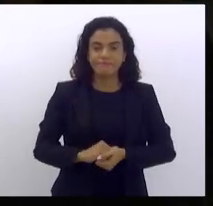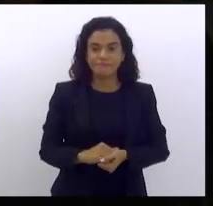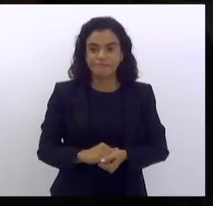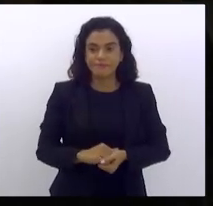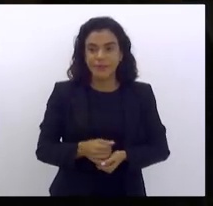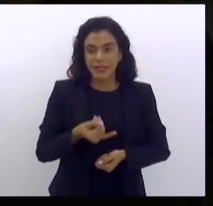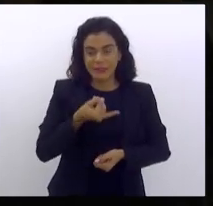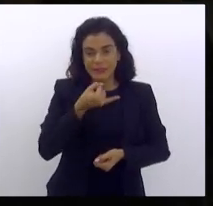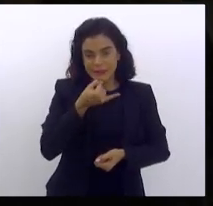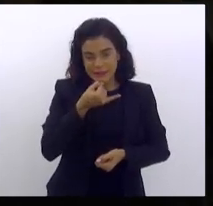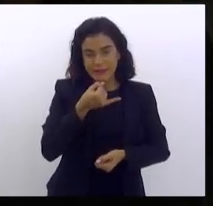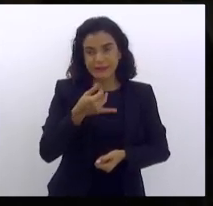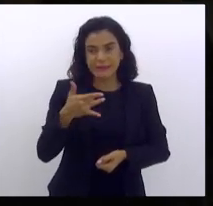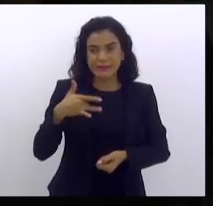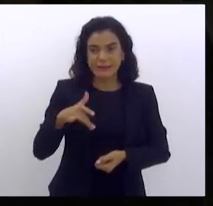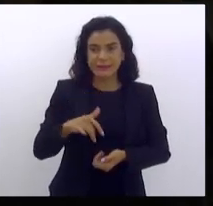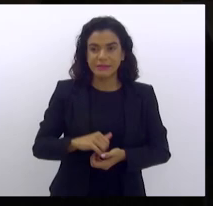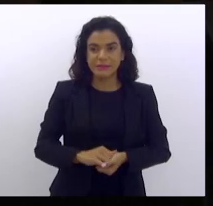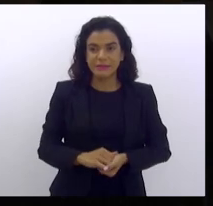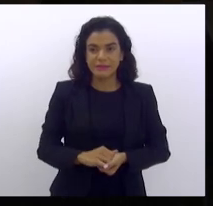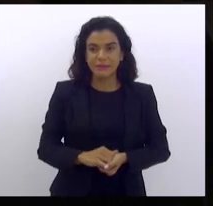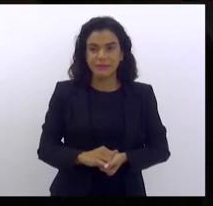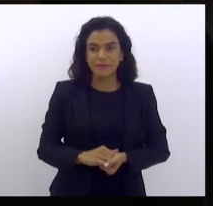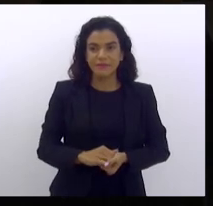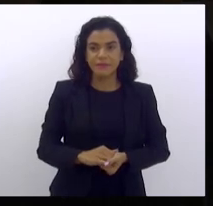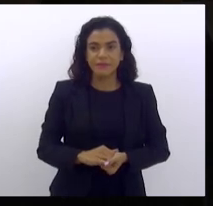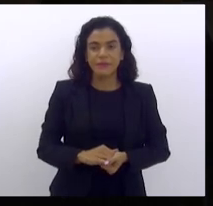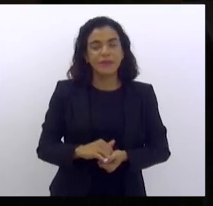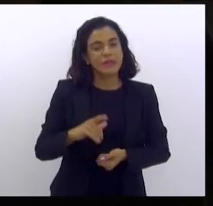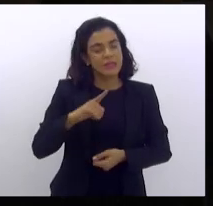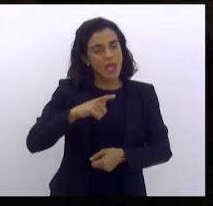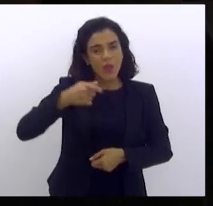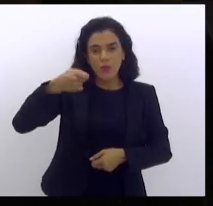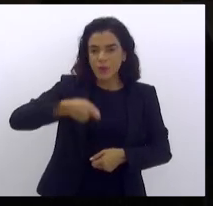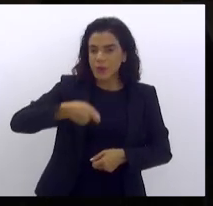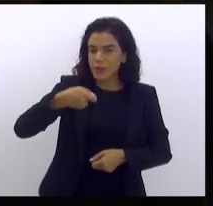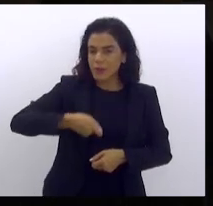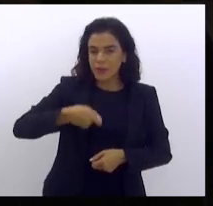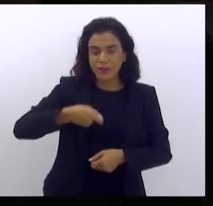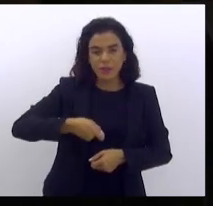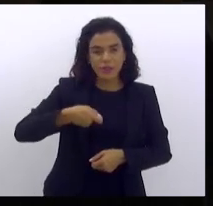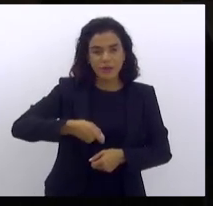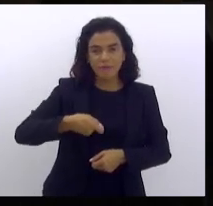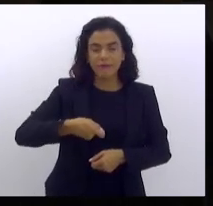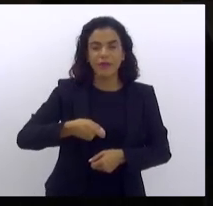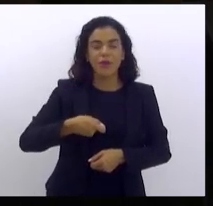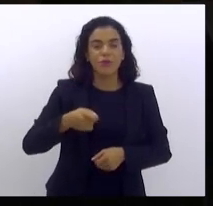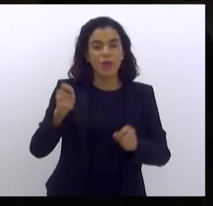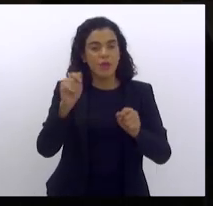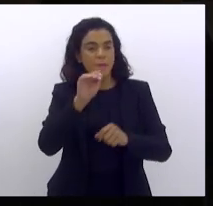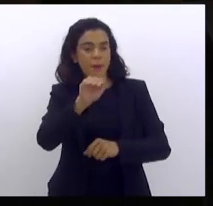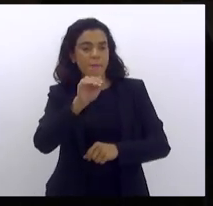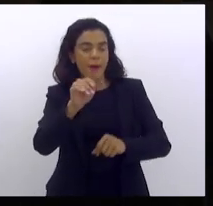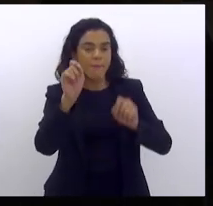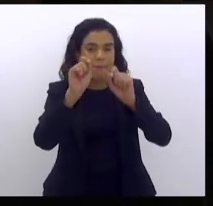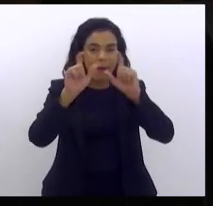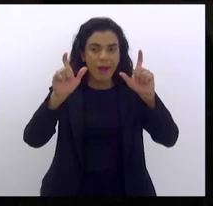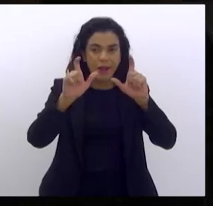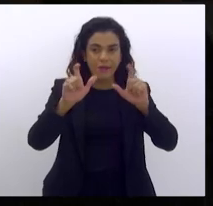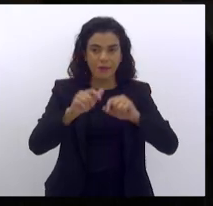É triste. Aqueles que estão em torno também têm o dever de fazer alerta. E